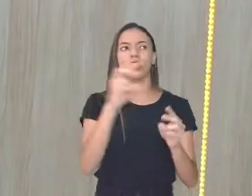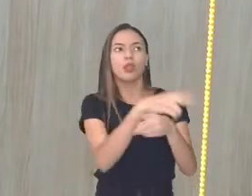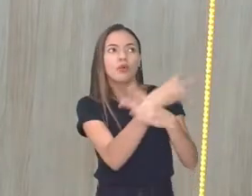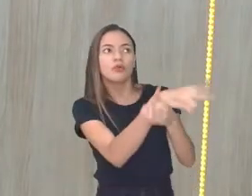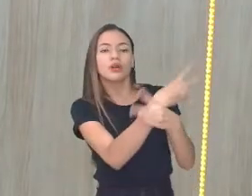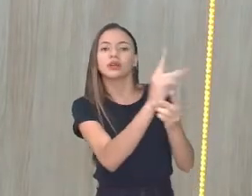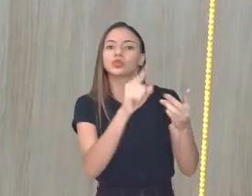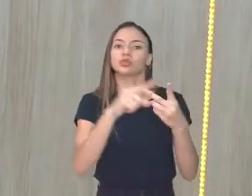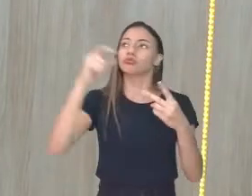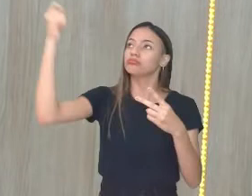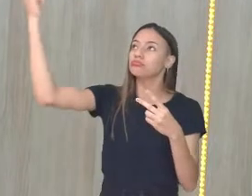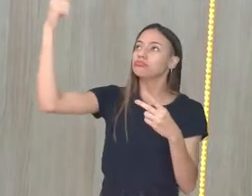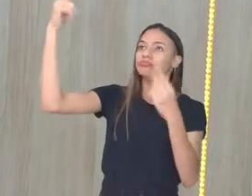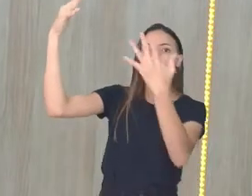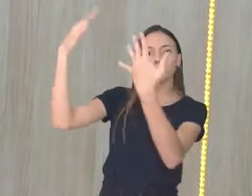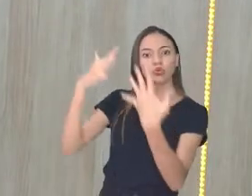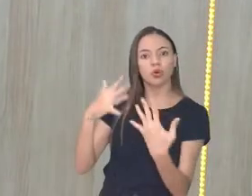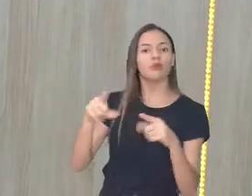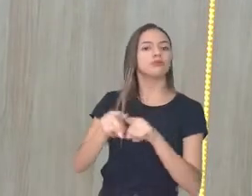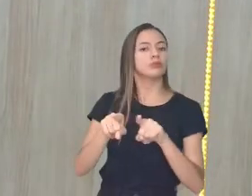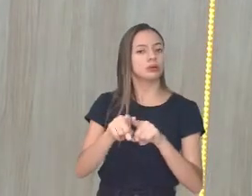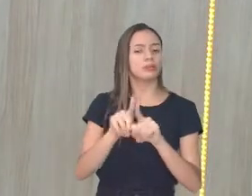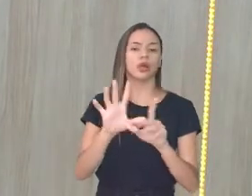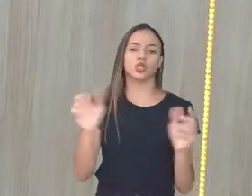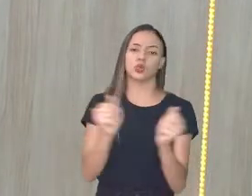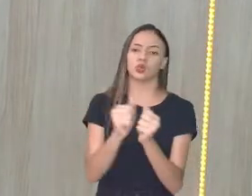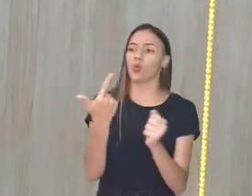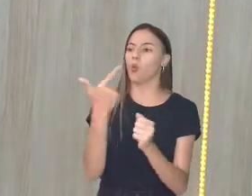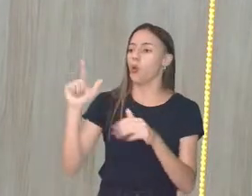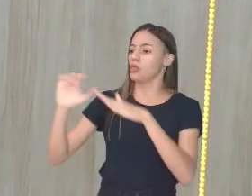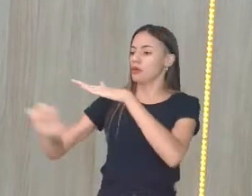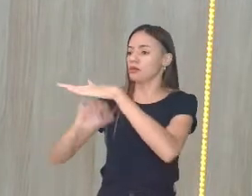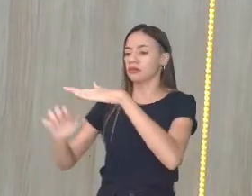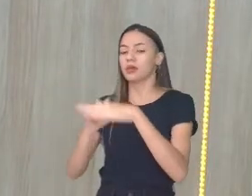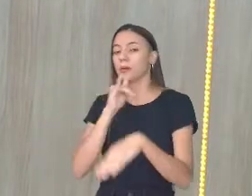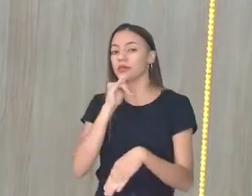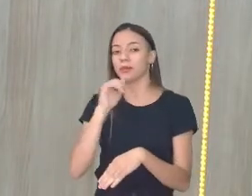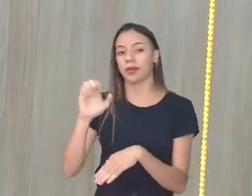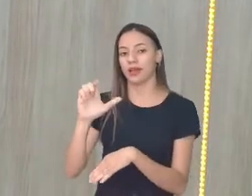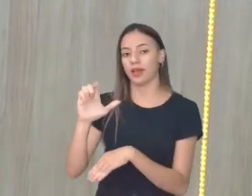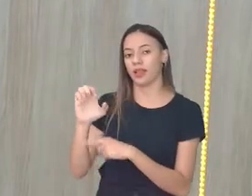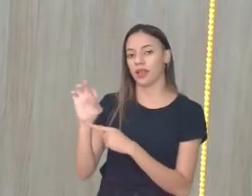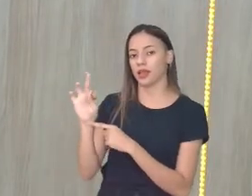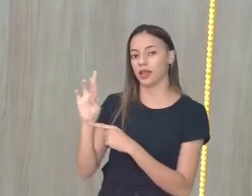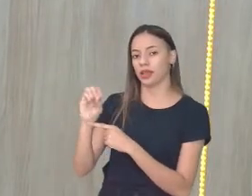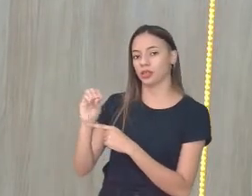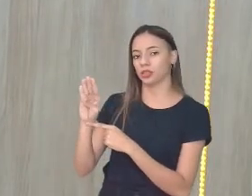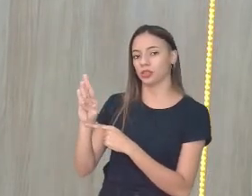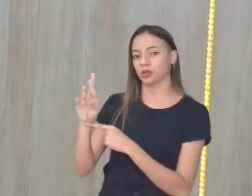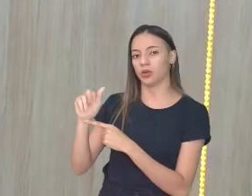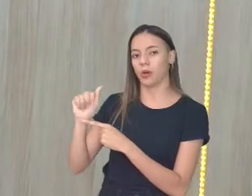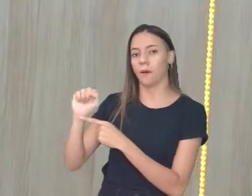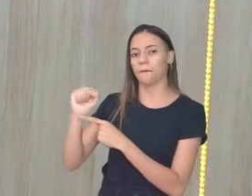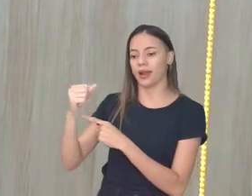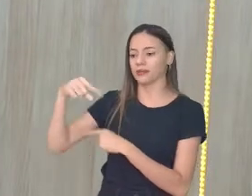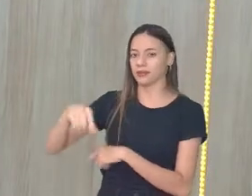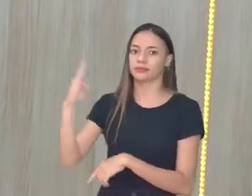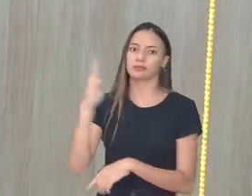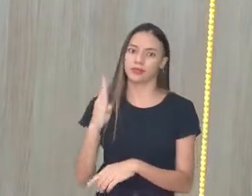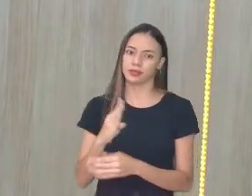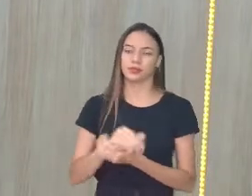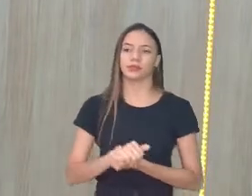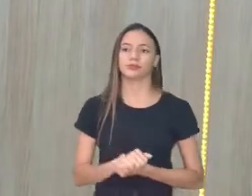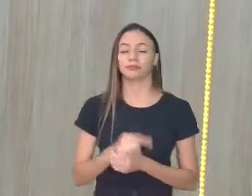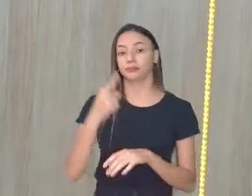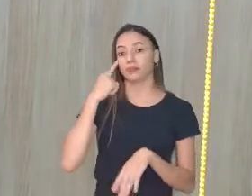certo? E junto com outras estatais, como a Eletrobras, né, aqui no Brasil. Então, veja,